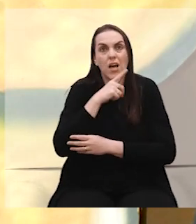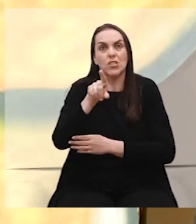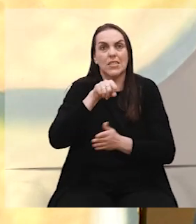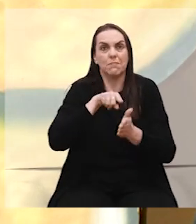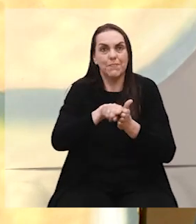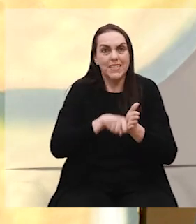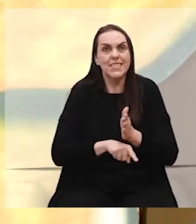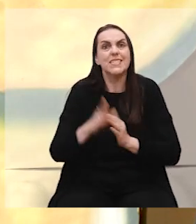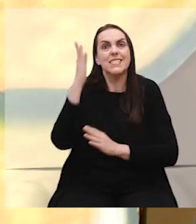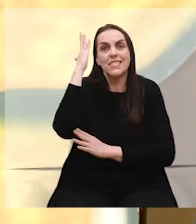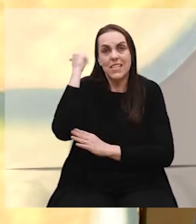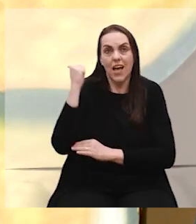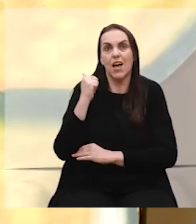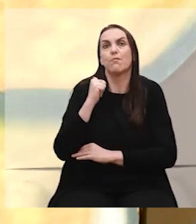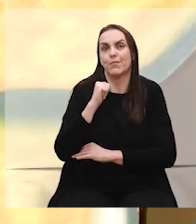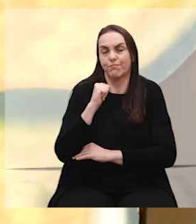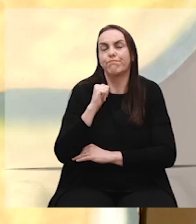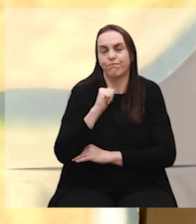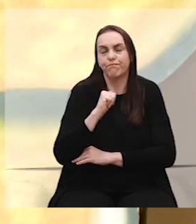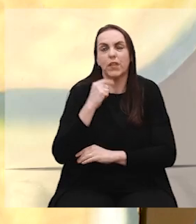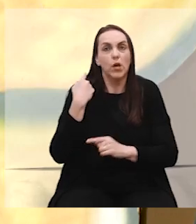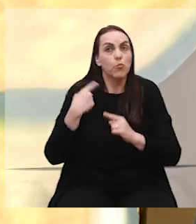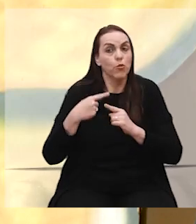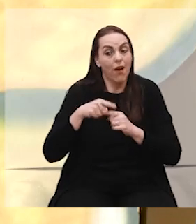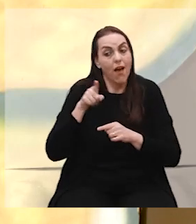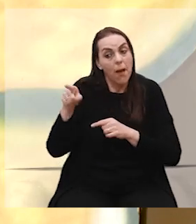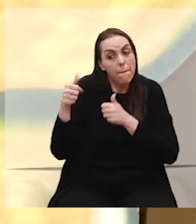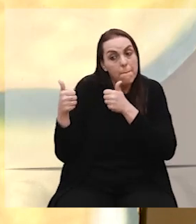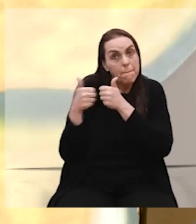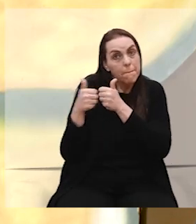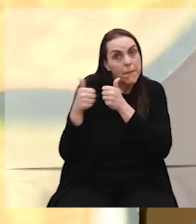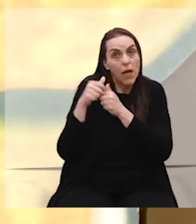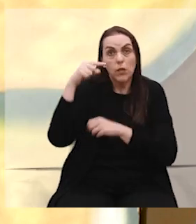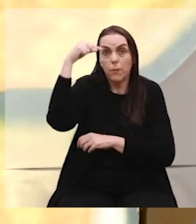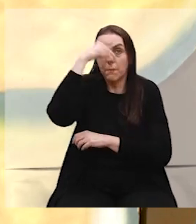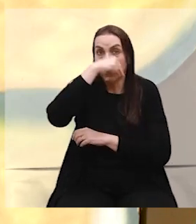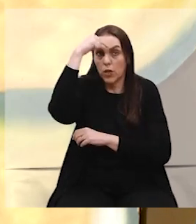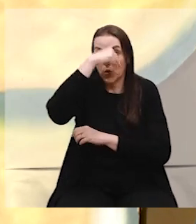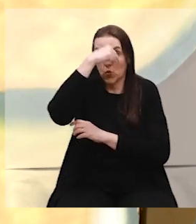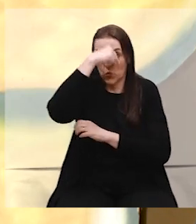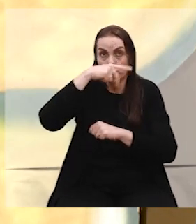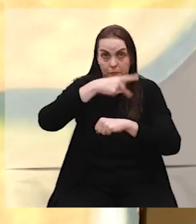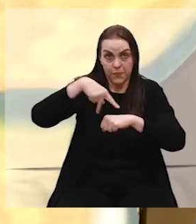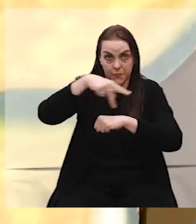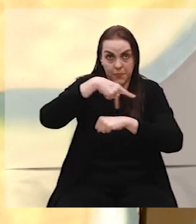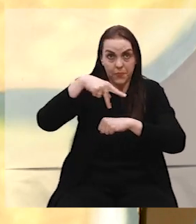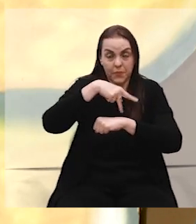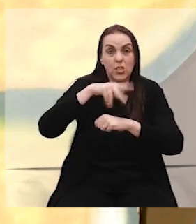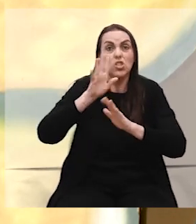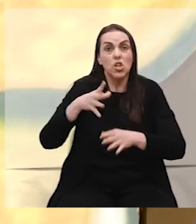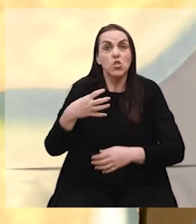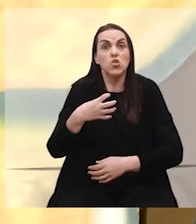da Leitura sabe, por exemplo, que aqui perto no Peru já tinha uma